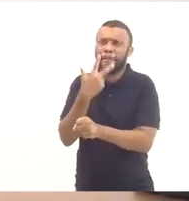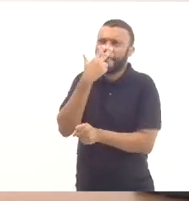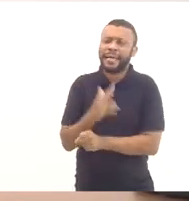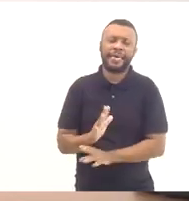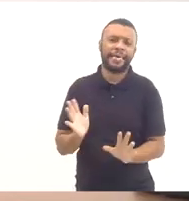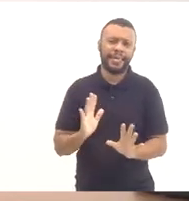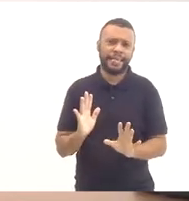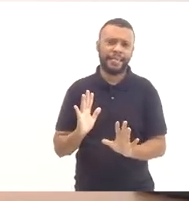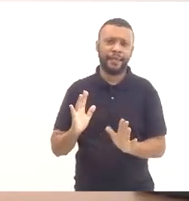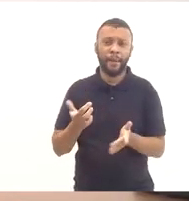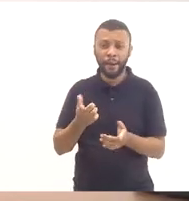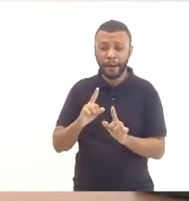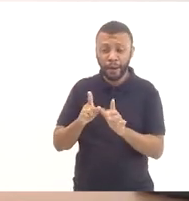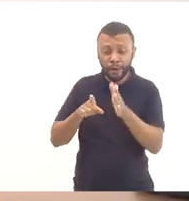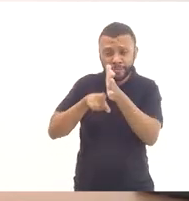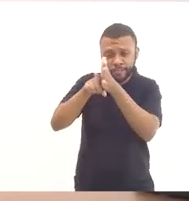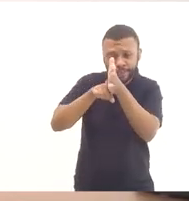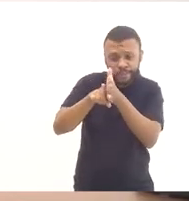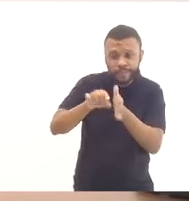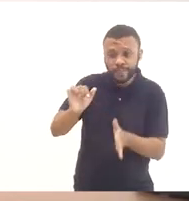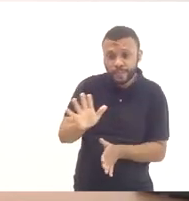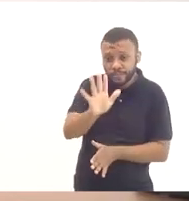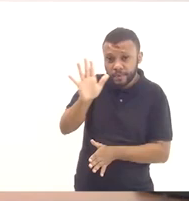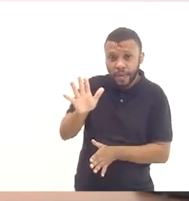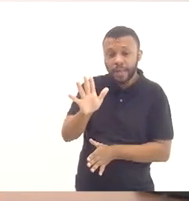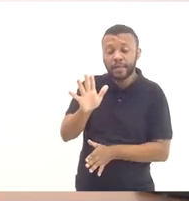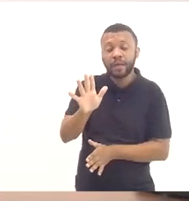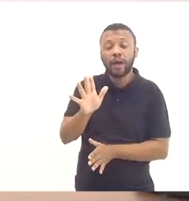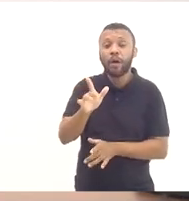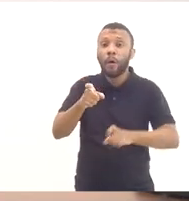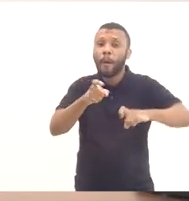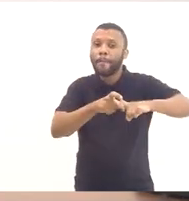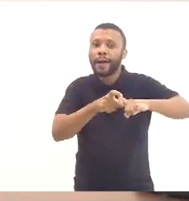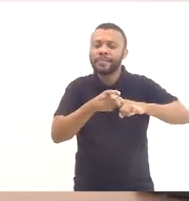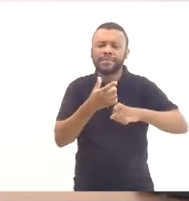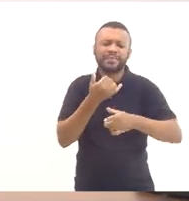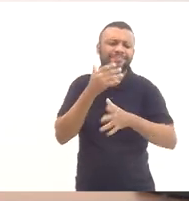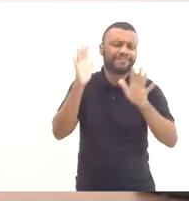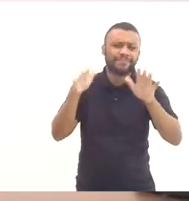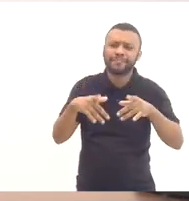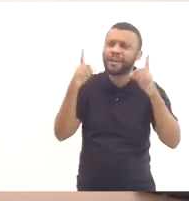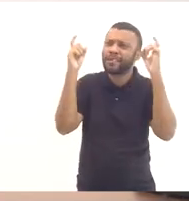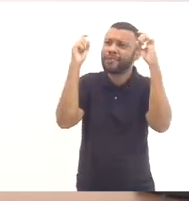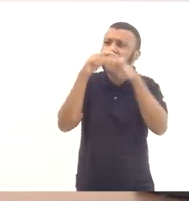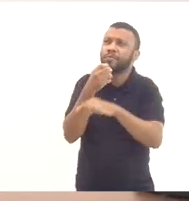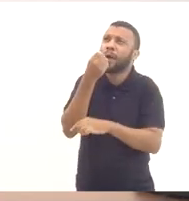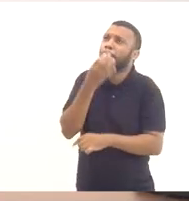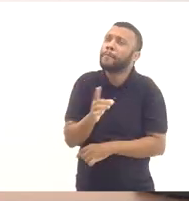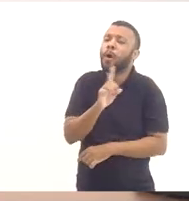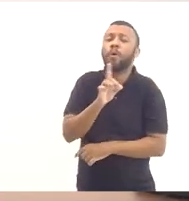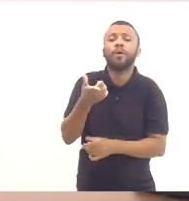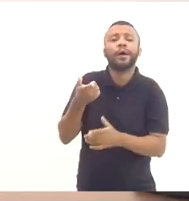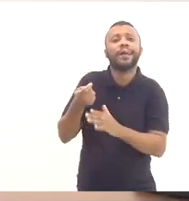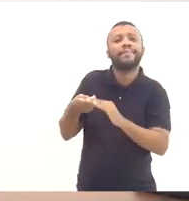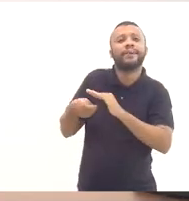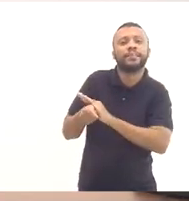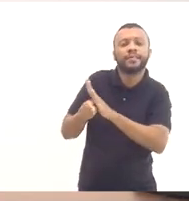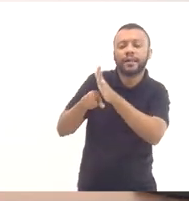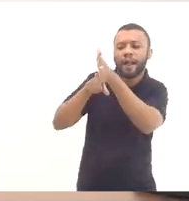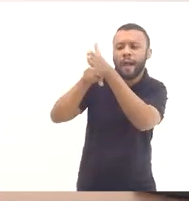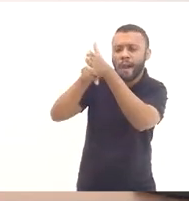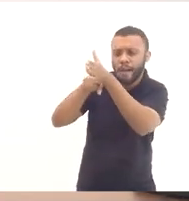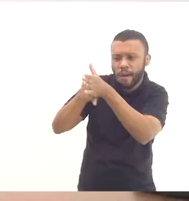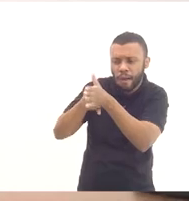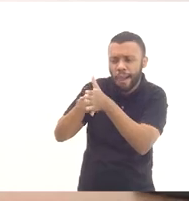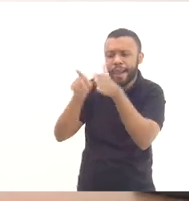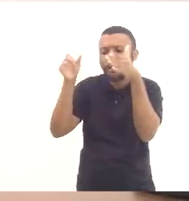rastreamento genético ontem porque os próprios médicos consideram muito raro eles acham que talvez não vale a pena investir naquela investigação não vale